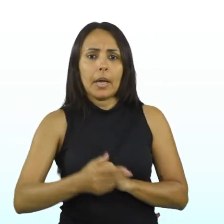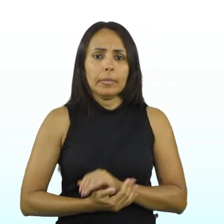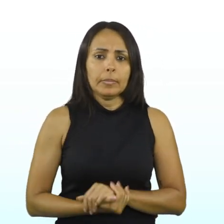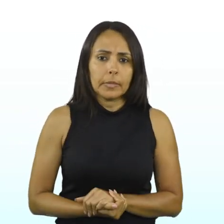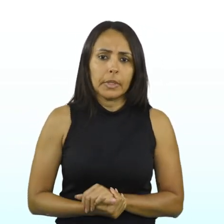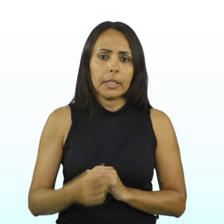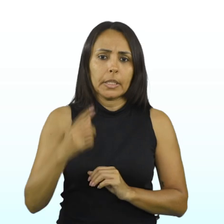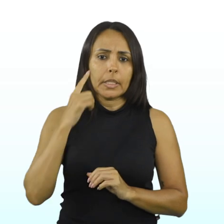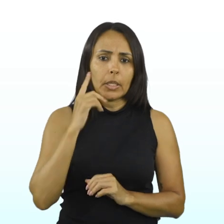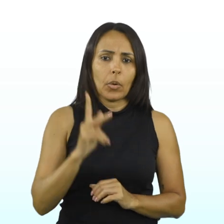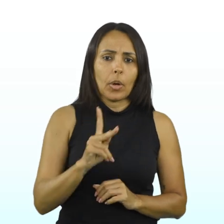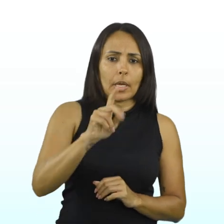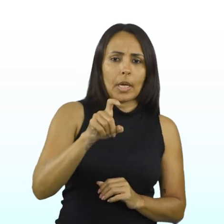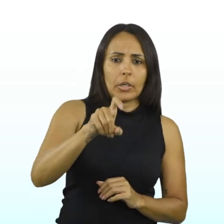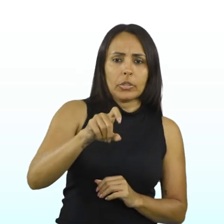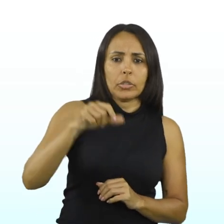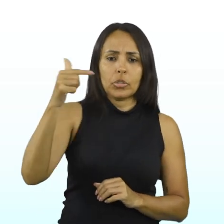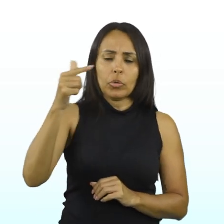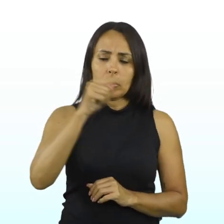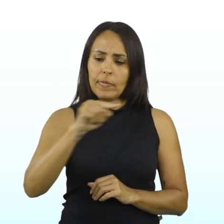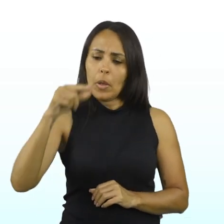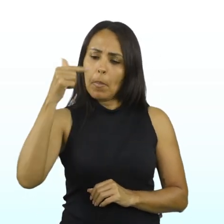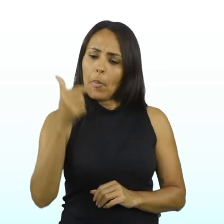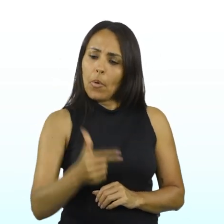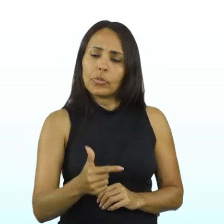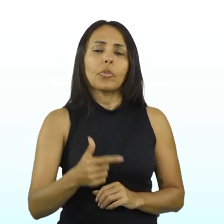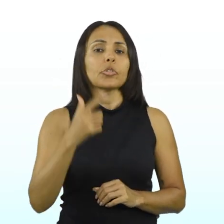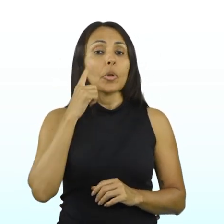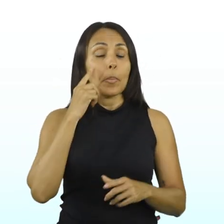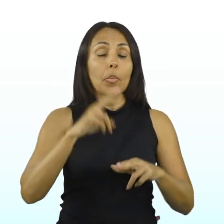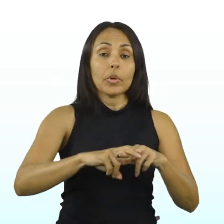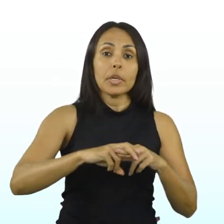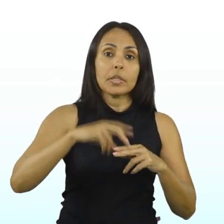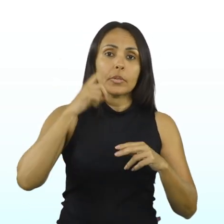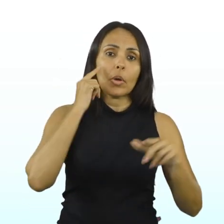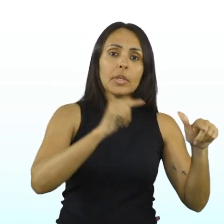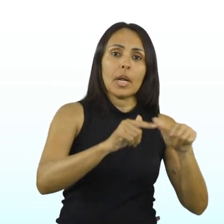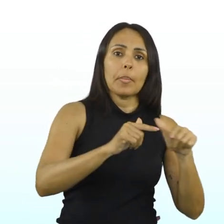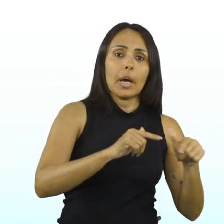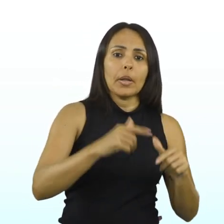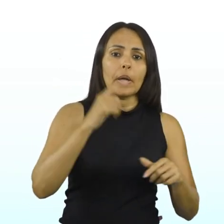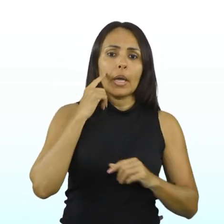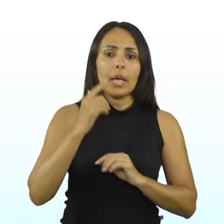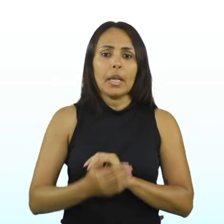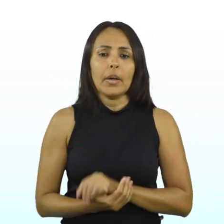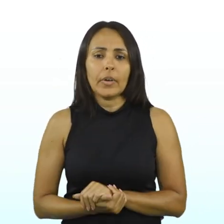que é a deformação, dividido por 2. Por isso que o trabalho da força elástica, ele fica como